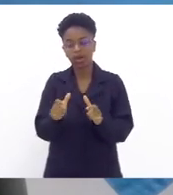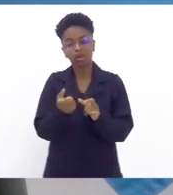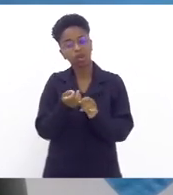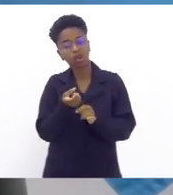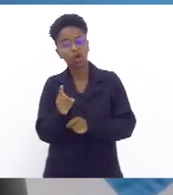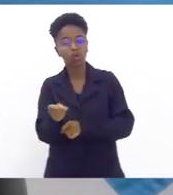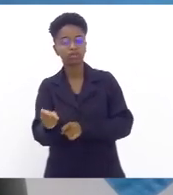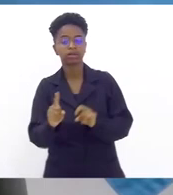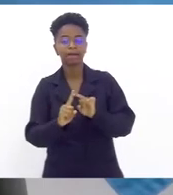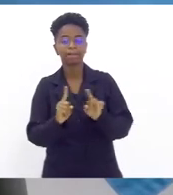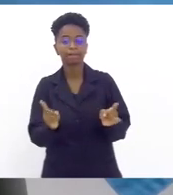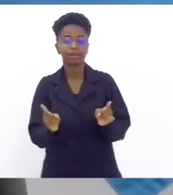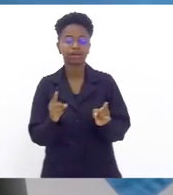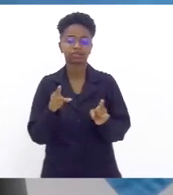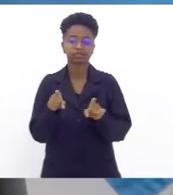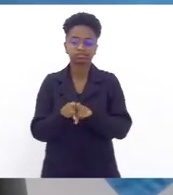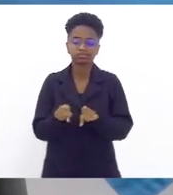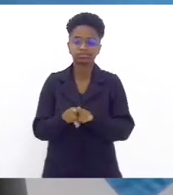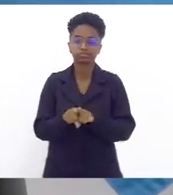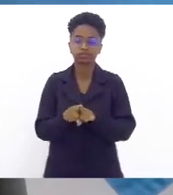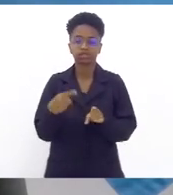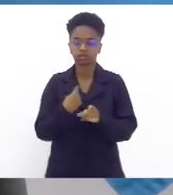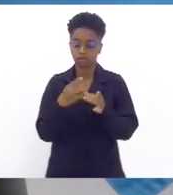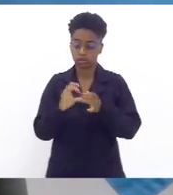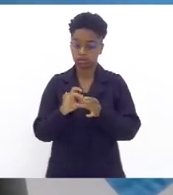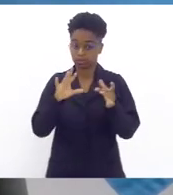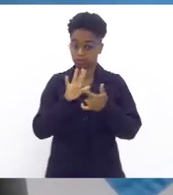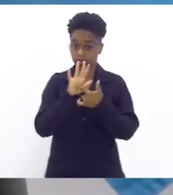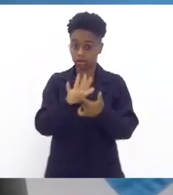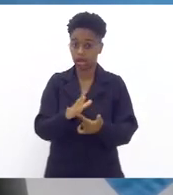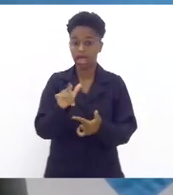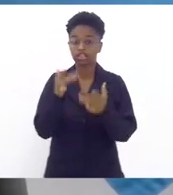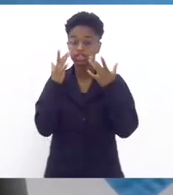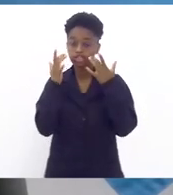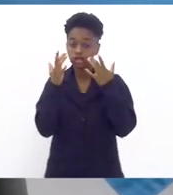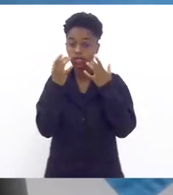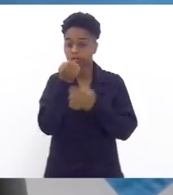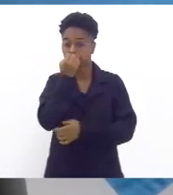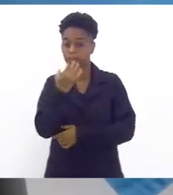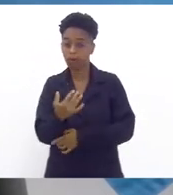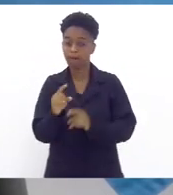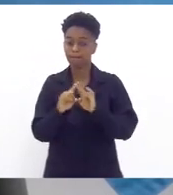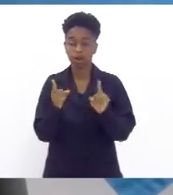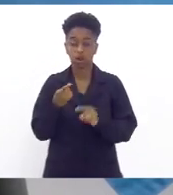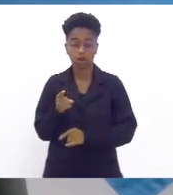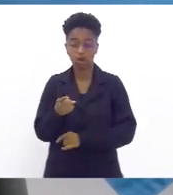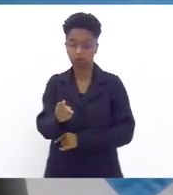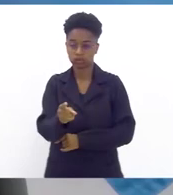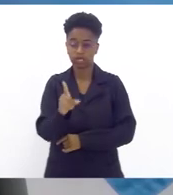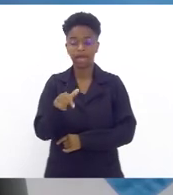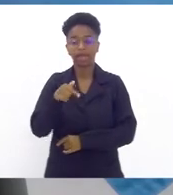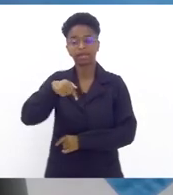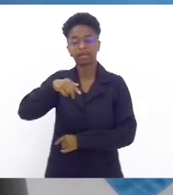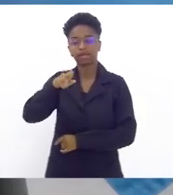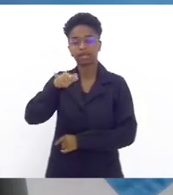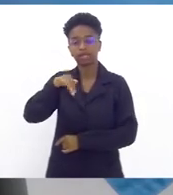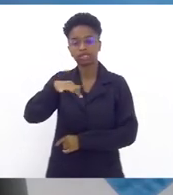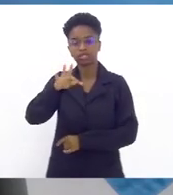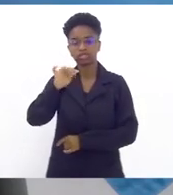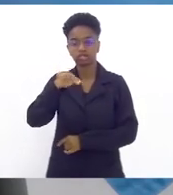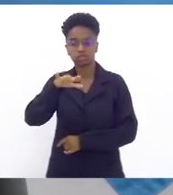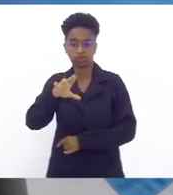de cara a gente também é disponibilizou que seria a gente ter um teatro muito bom mas seria muito longe quem quinntino então